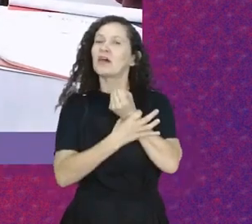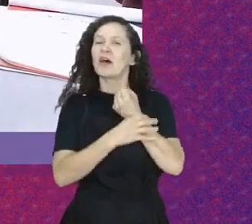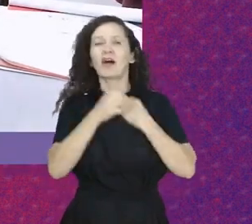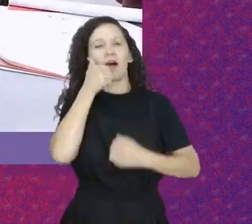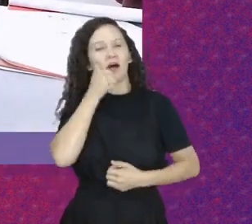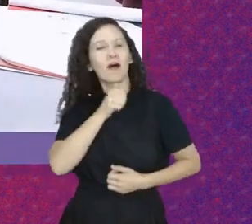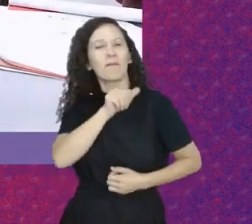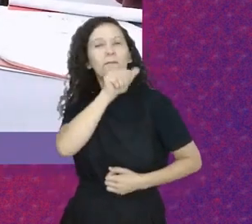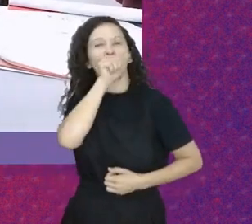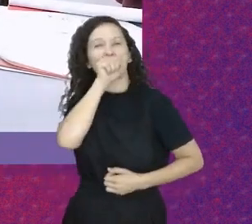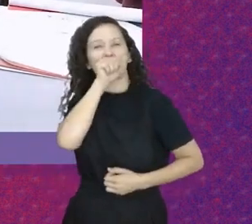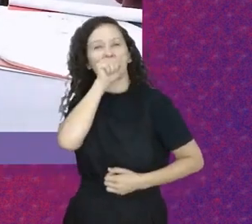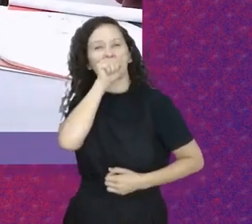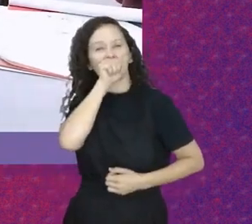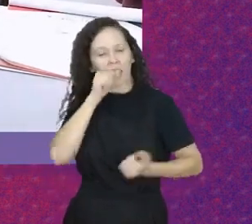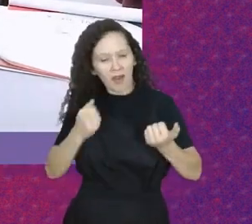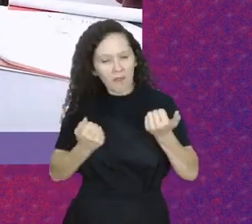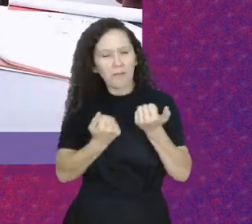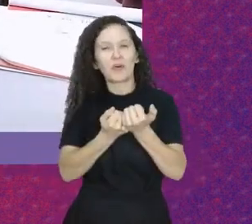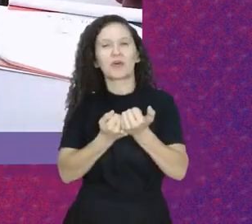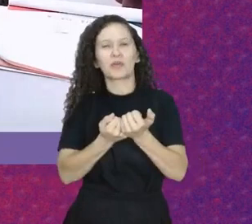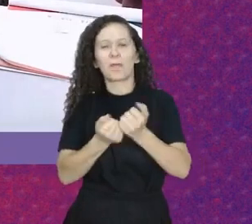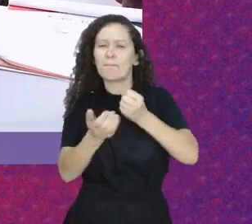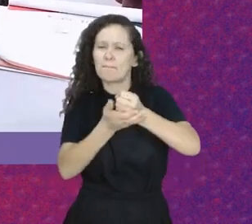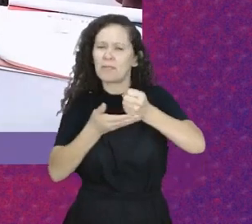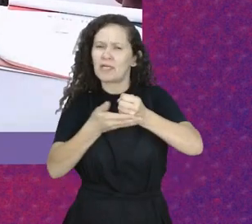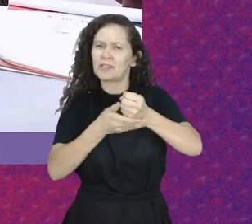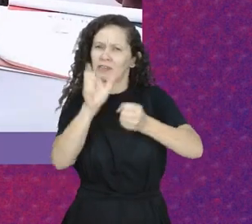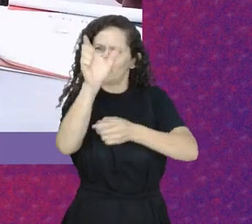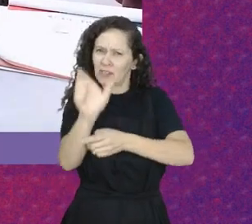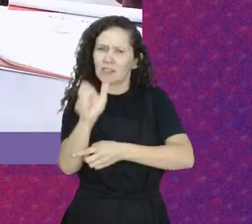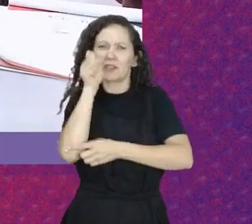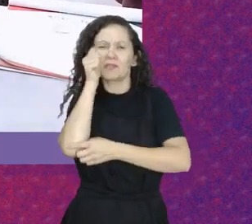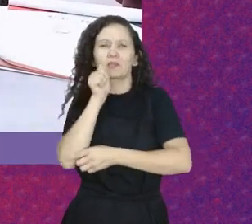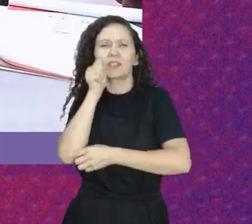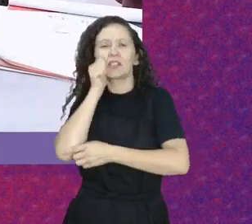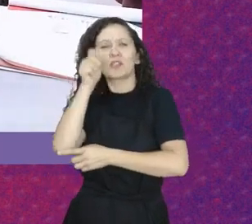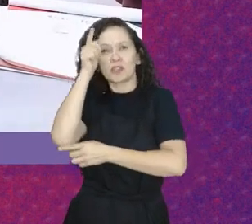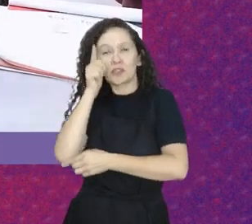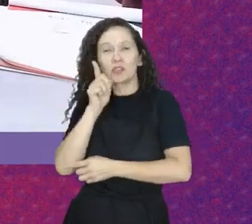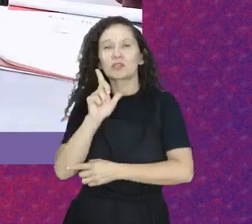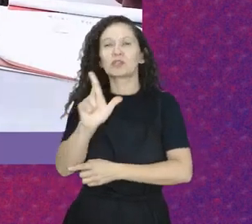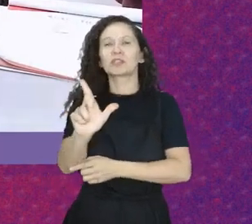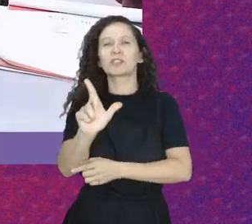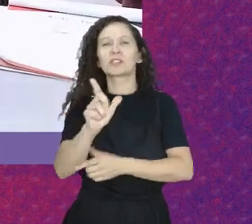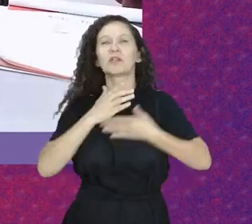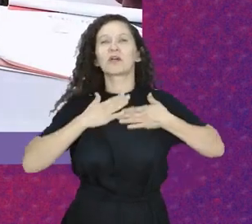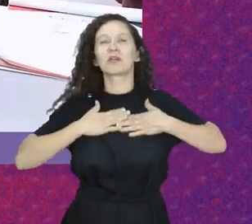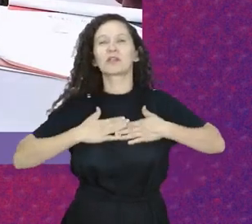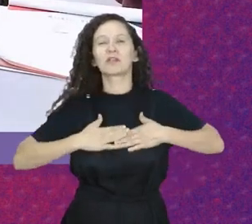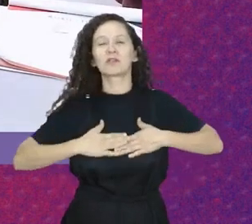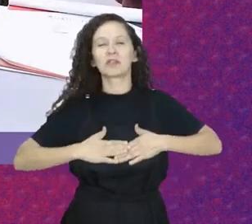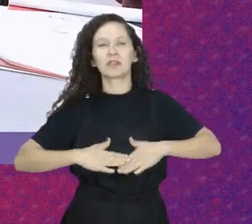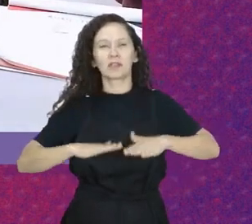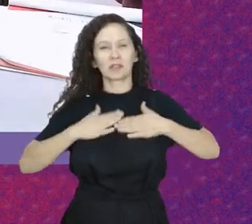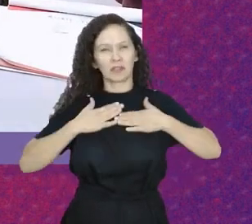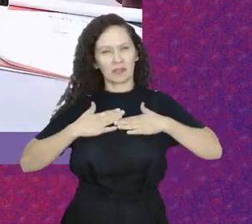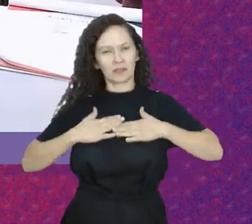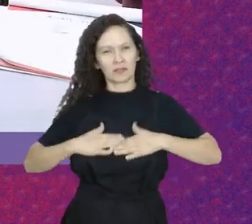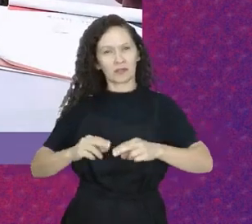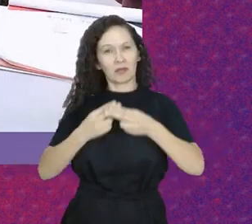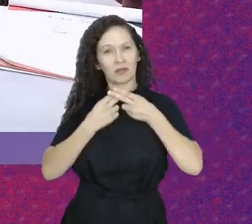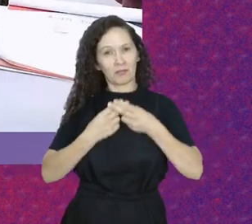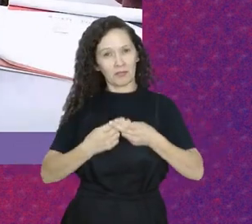mãe condições mínimas necessárias para que ela tenha a tranquilidade, né,